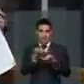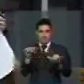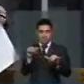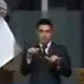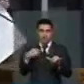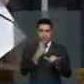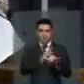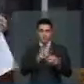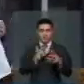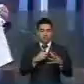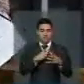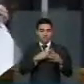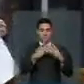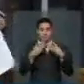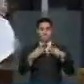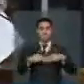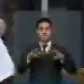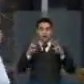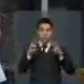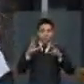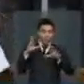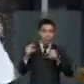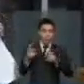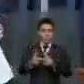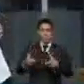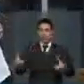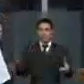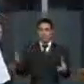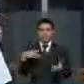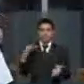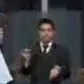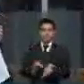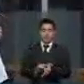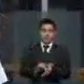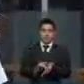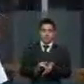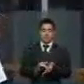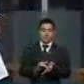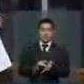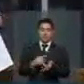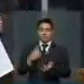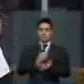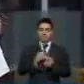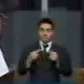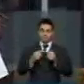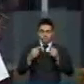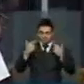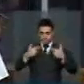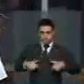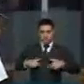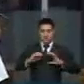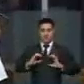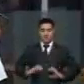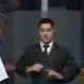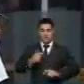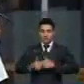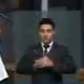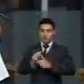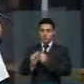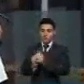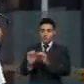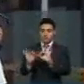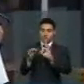missão muito, muito grande quanto cidadã, que é atuar junto às famílias.